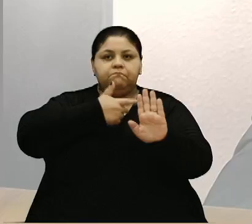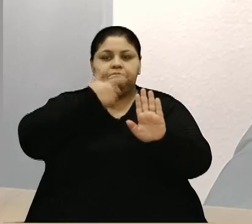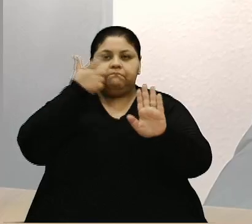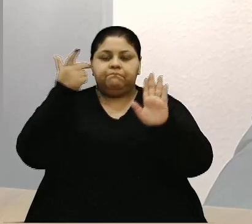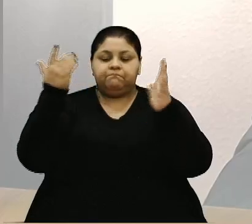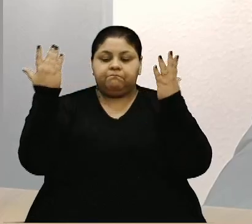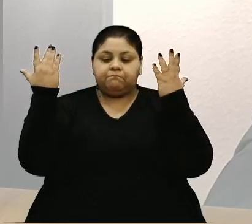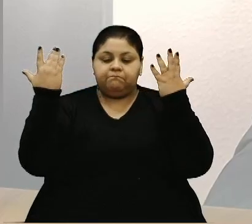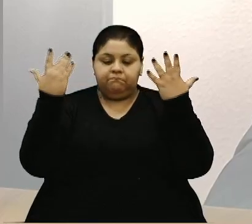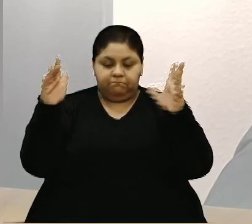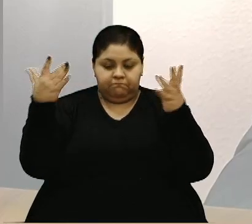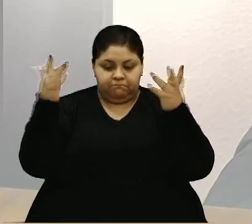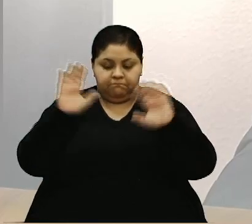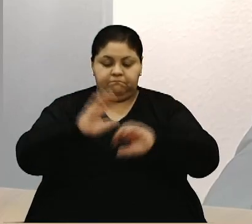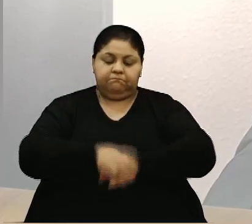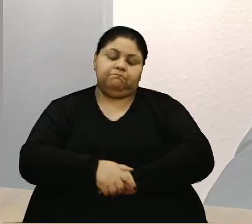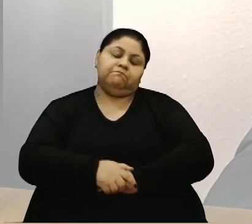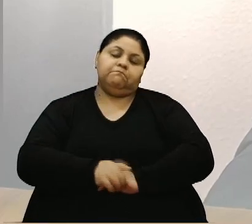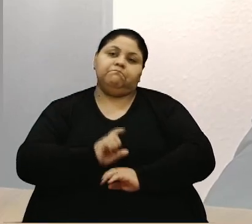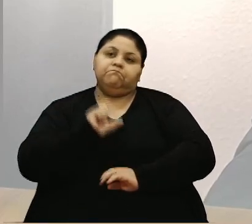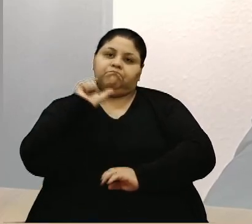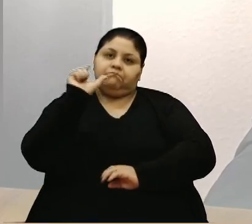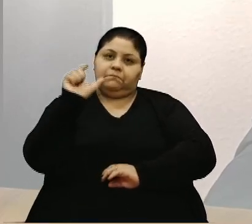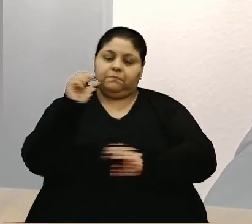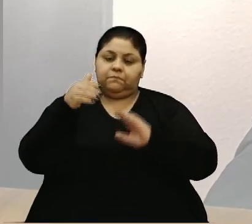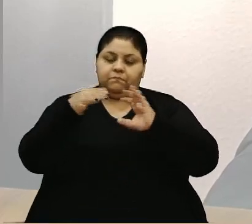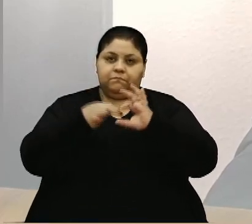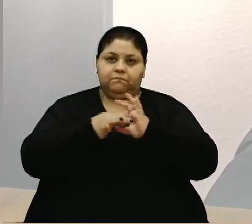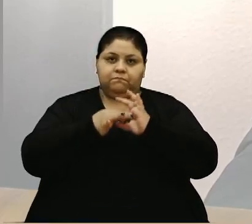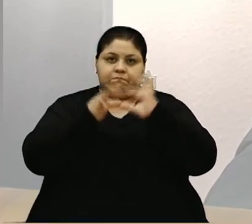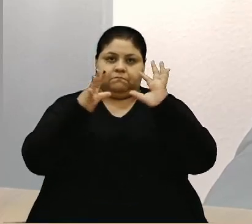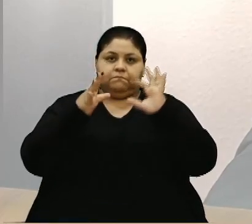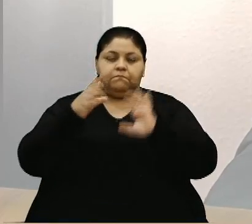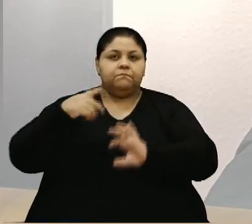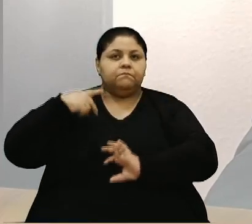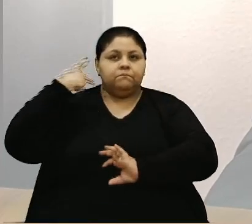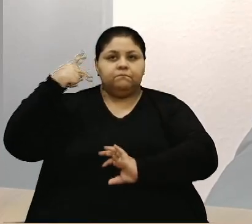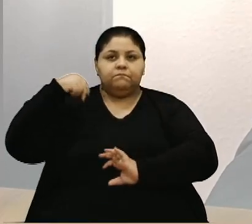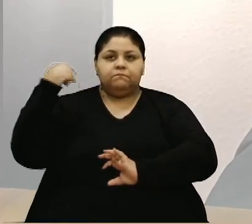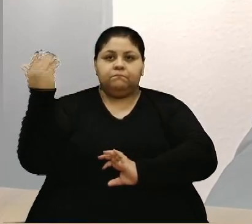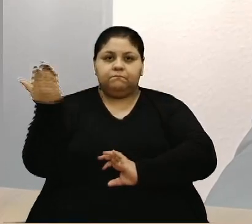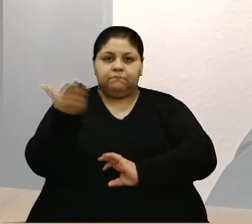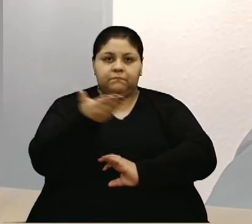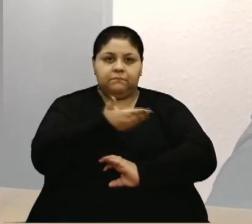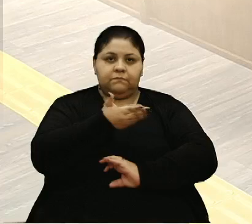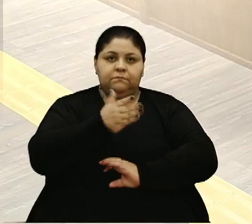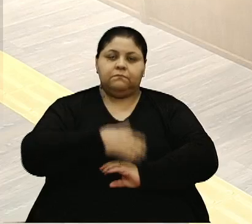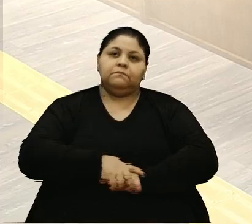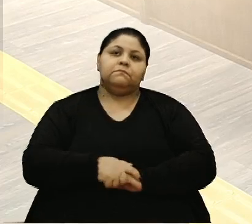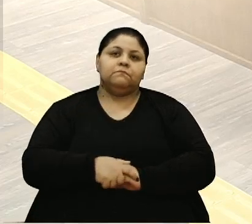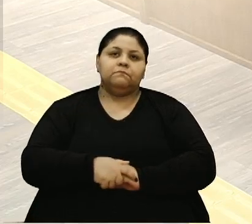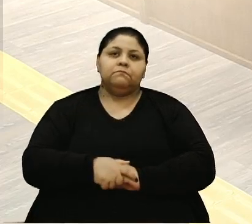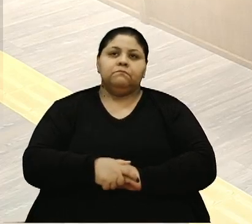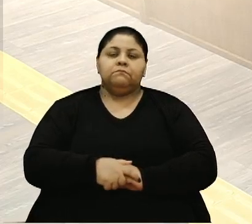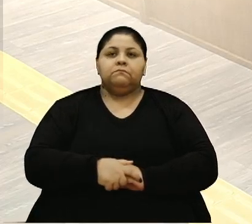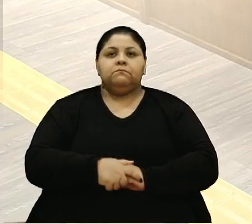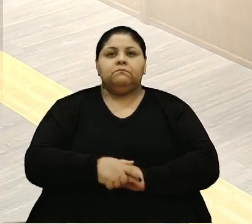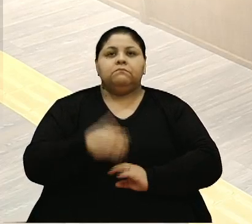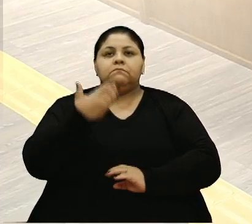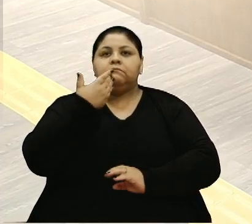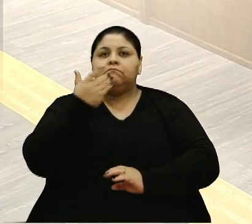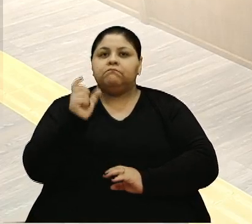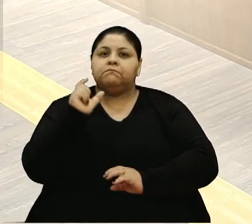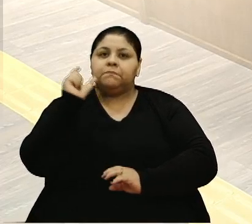louvor ou de congratulações. A palavra está à disposição das senhoras vereadoras e dos senhores vereadores. Peço a